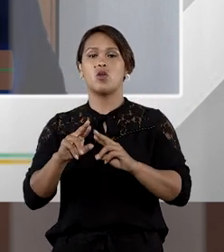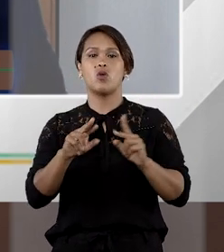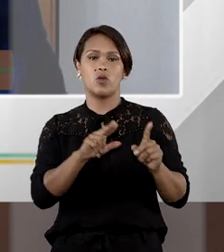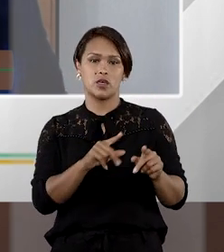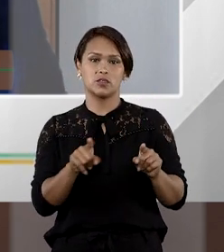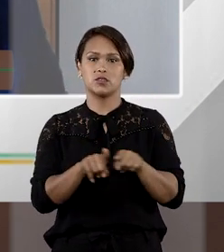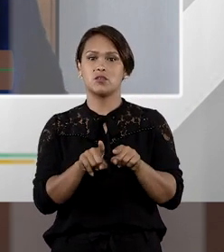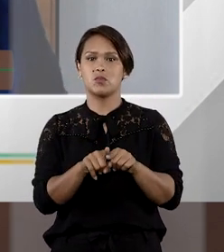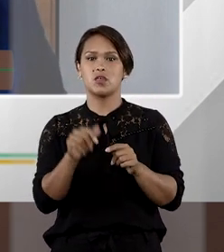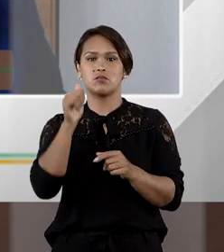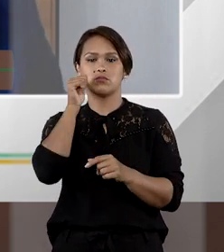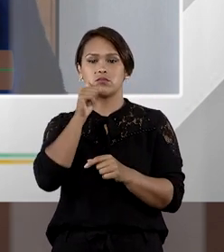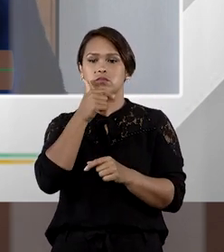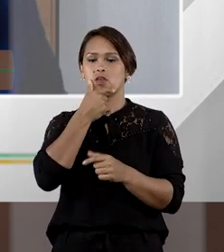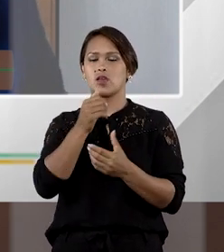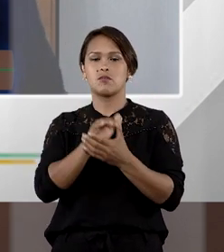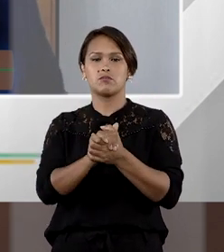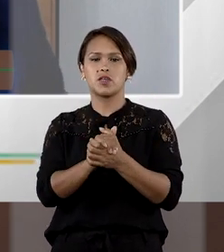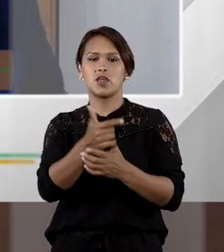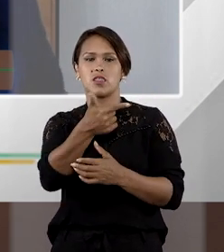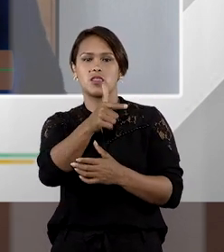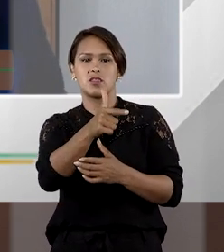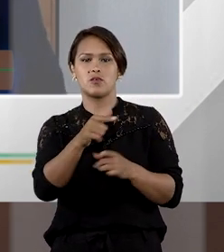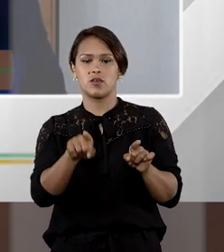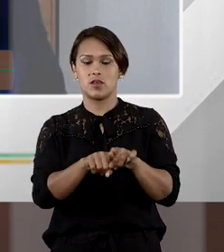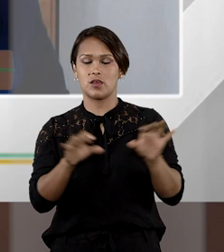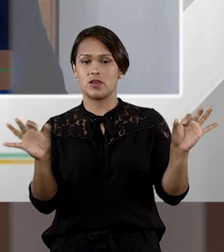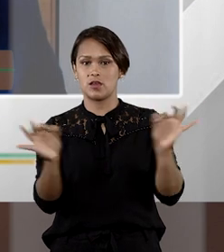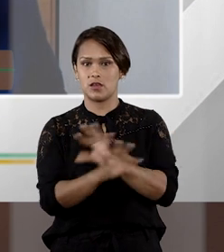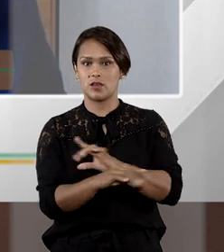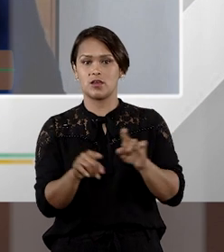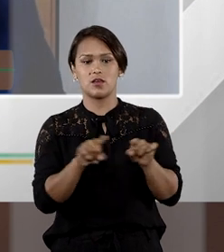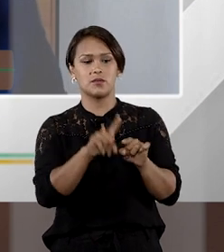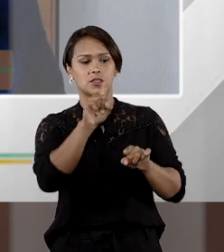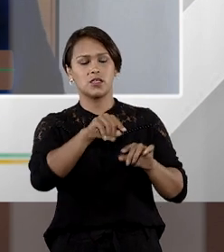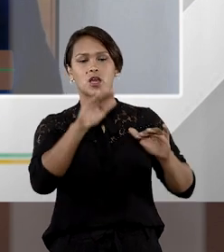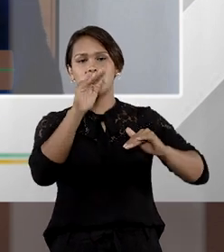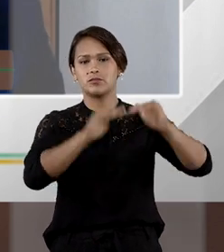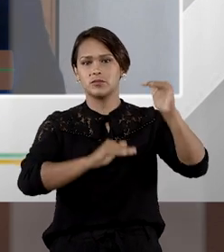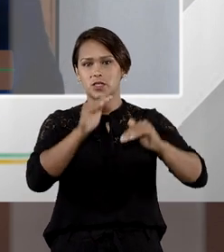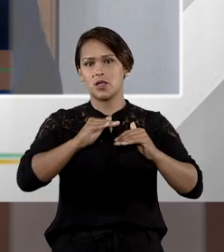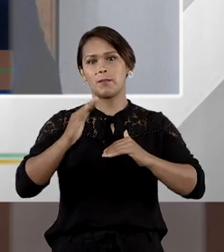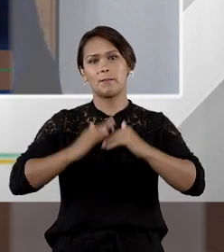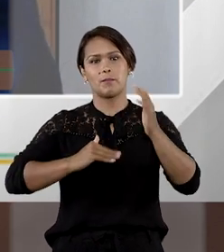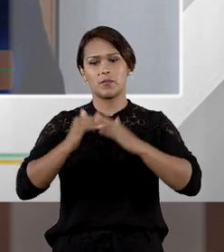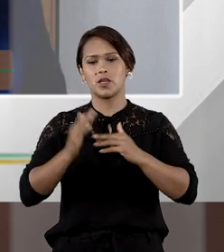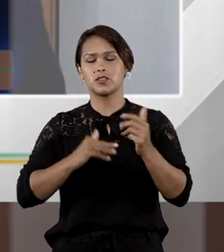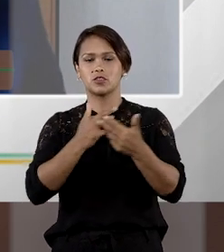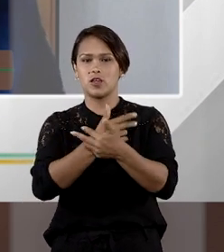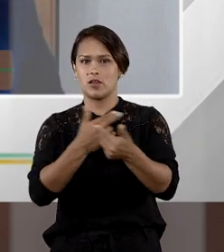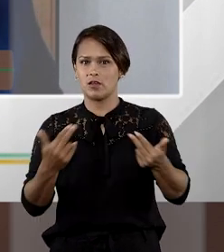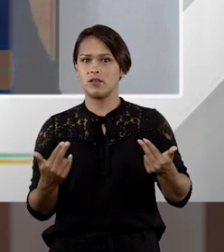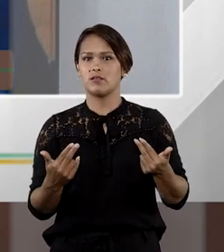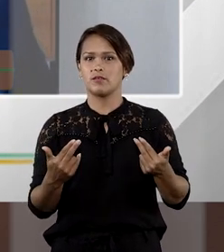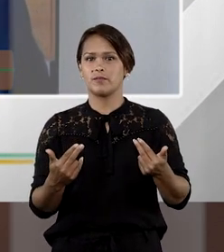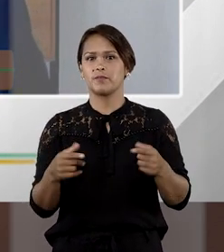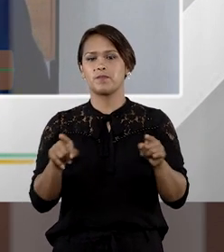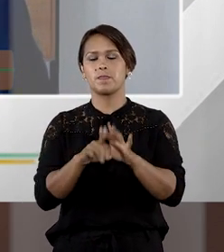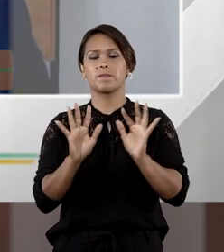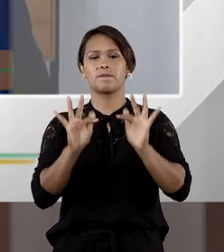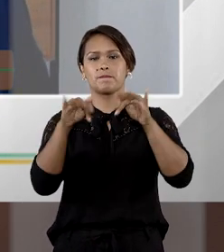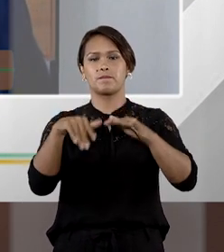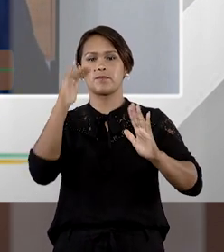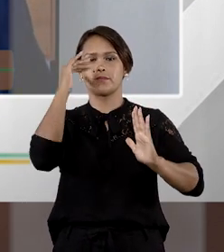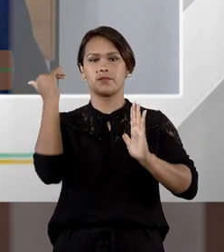extrajudicial, renunciando aos alimentos. Então, esse acaba sendo o parâmetro prático, em muitas situações, para o fim